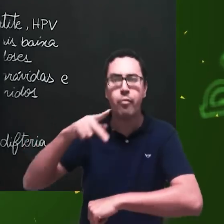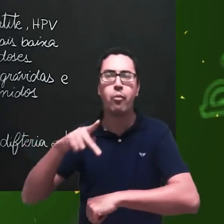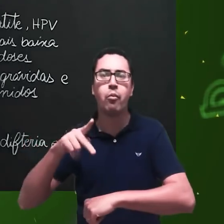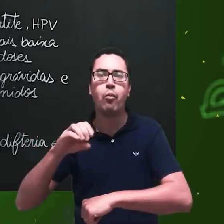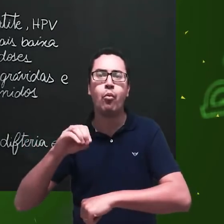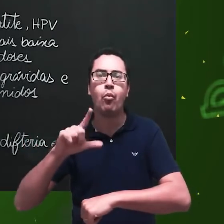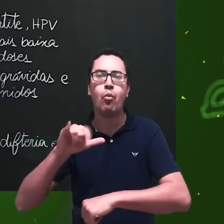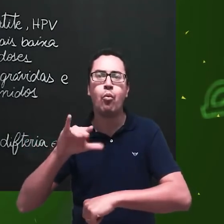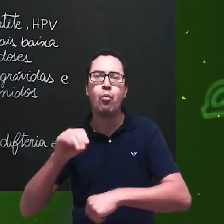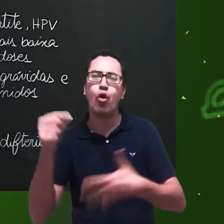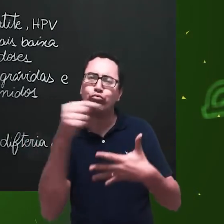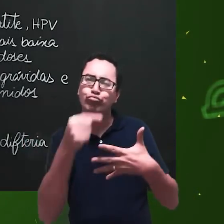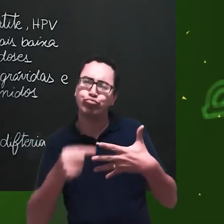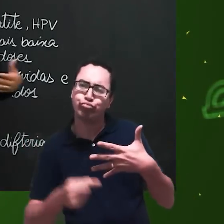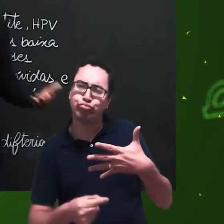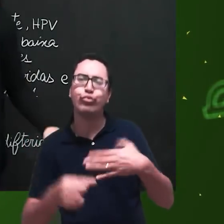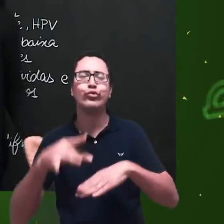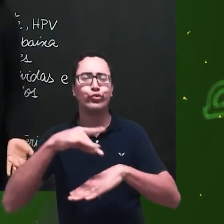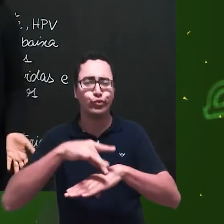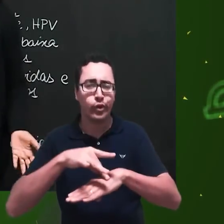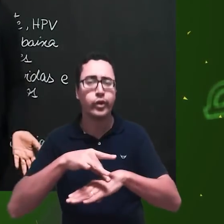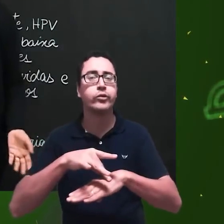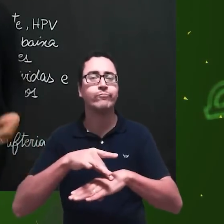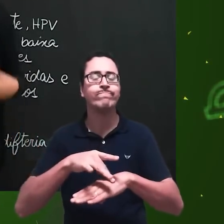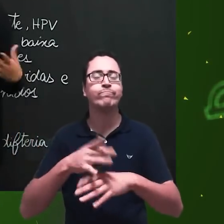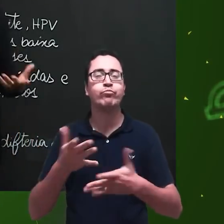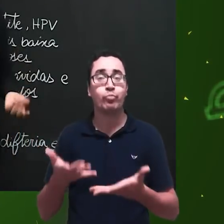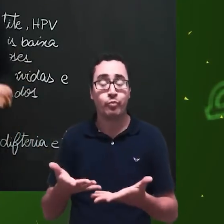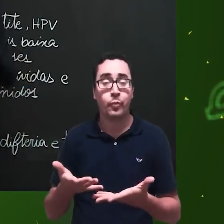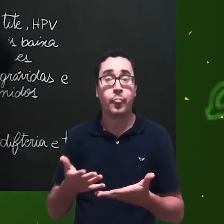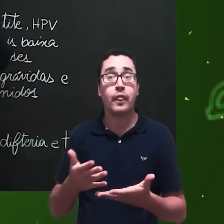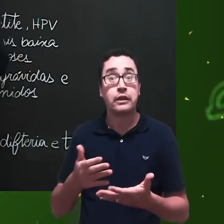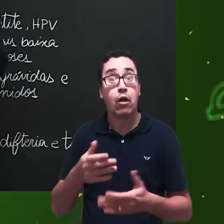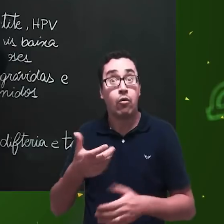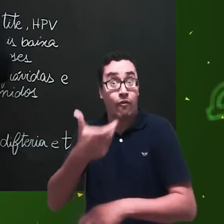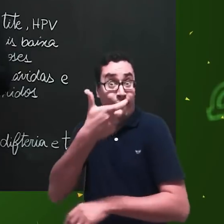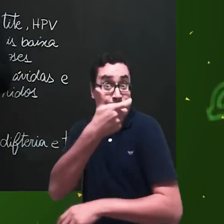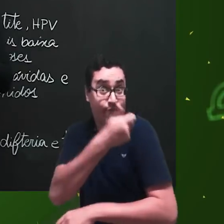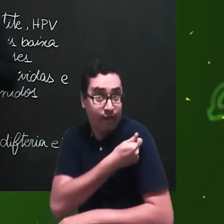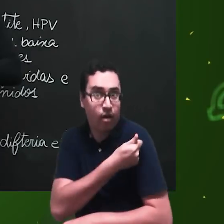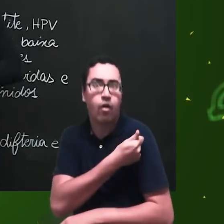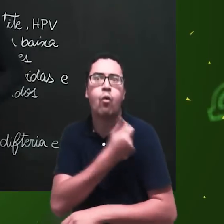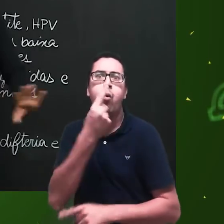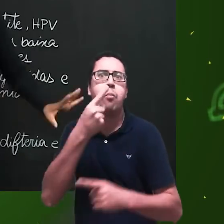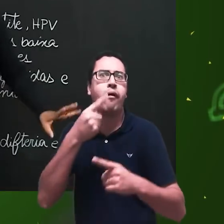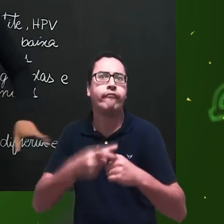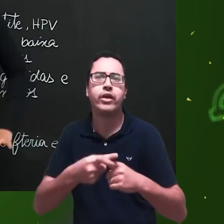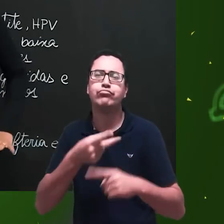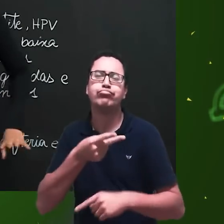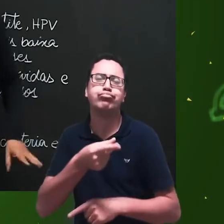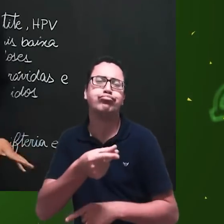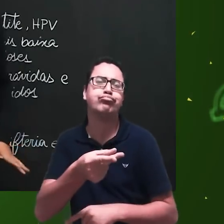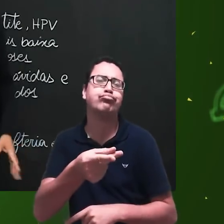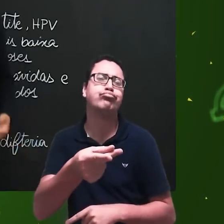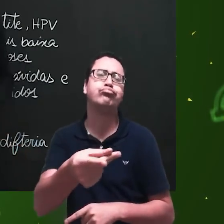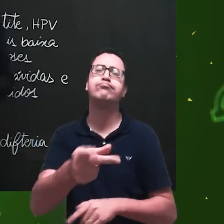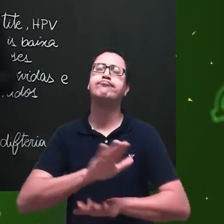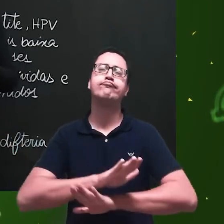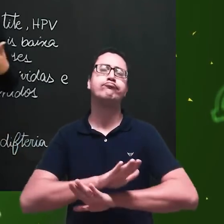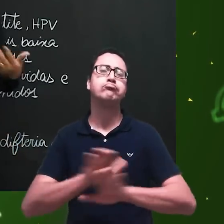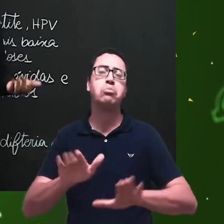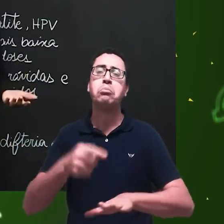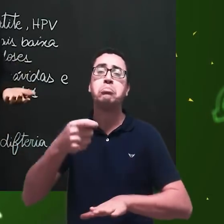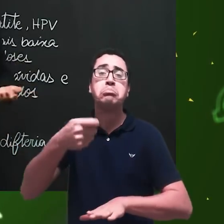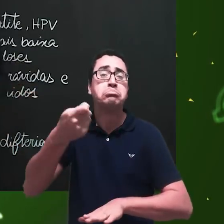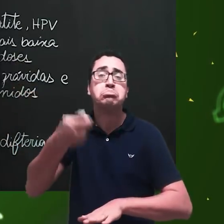legal, é uma vacina que ela garante uma imunidade por muito tempo. Então, muitas vezes, a gente toma uma vacina uma vez e pronto. Não precisa tomar outra.